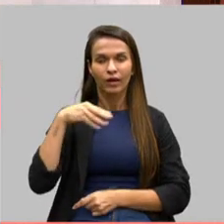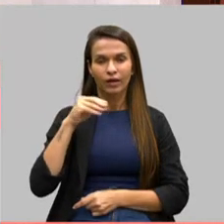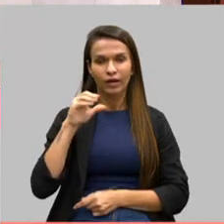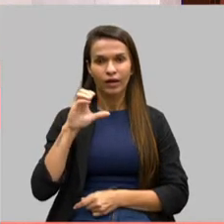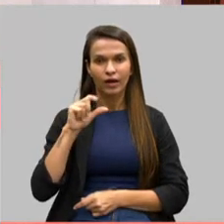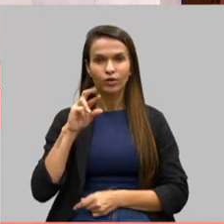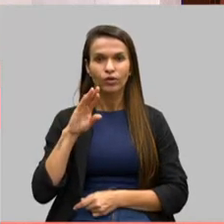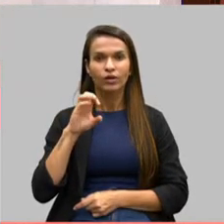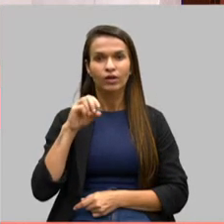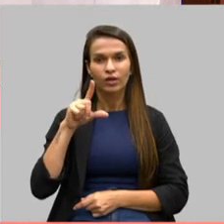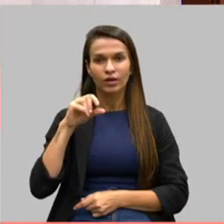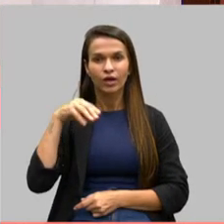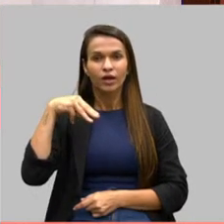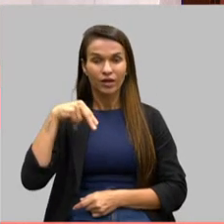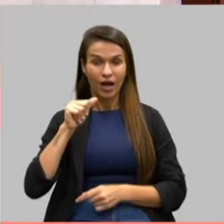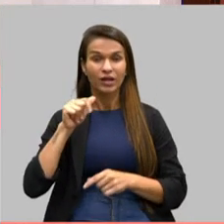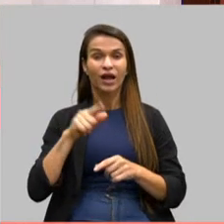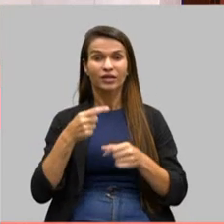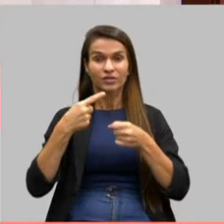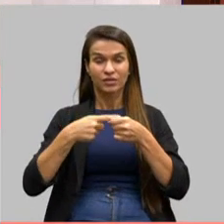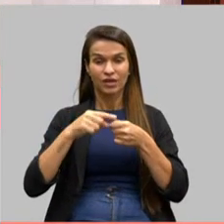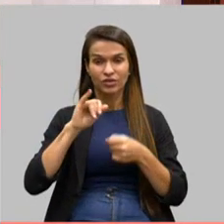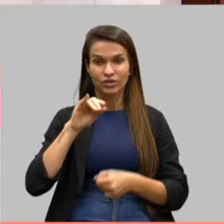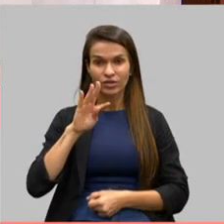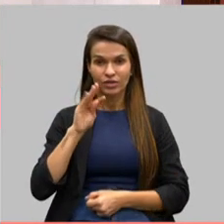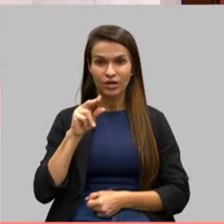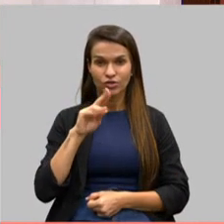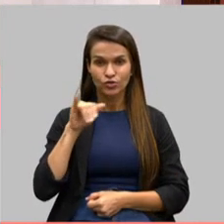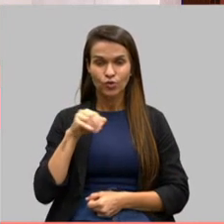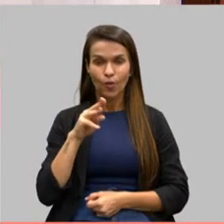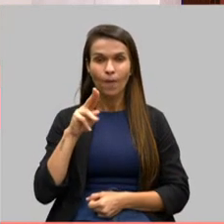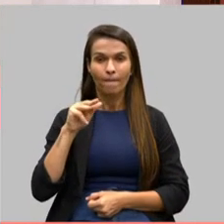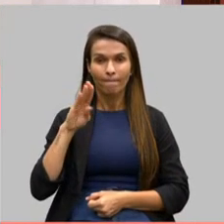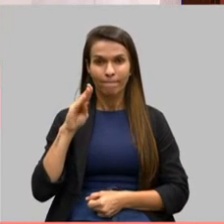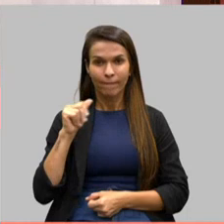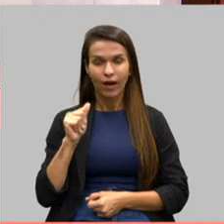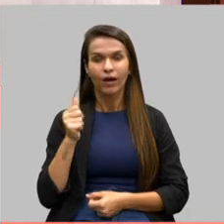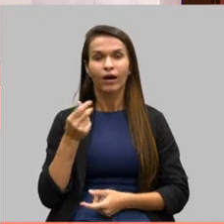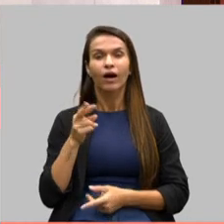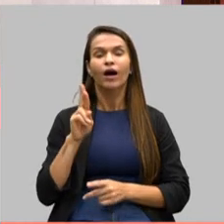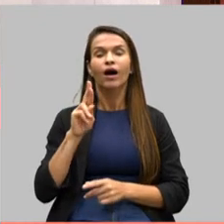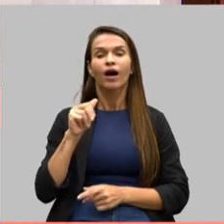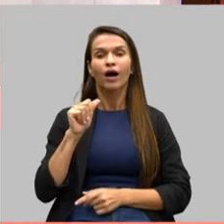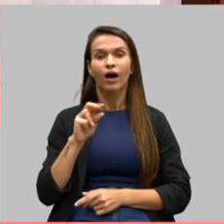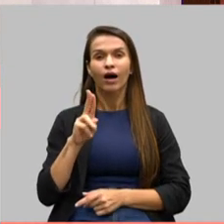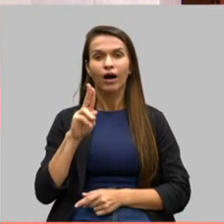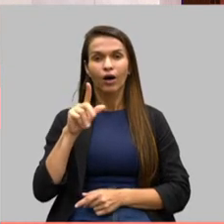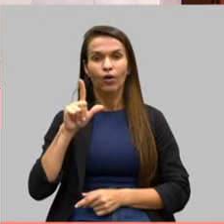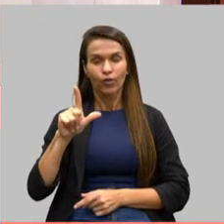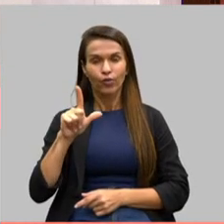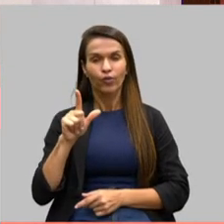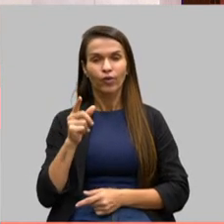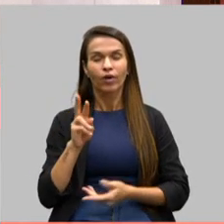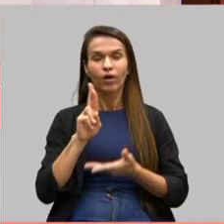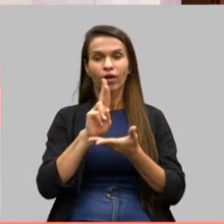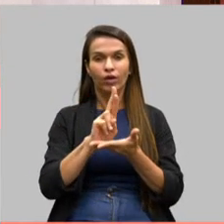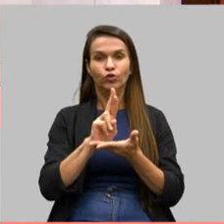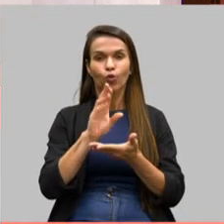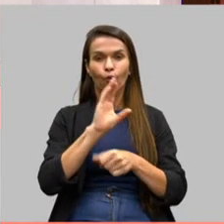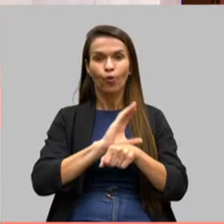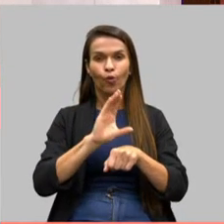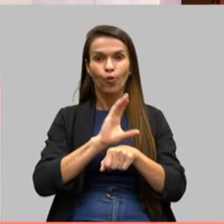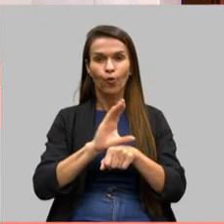Atmosféricas de Itajubá, Raul de Magalhães, representando aqui o curso de Geografia da nossa